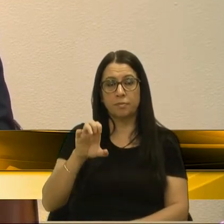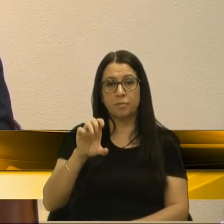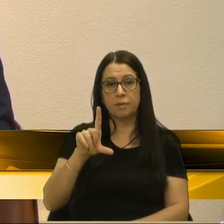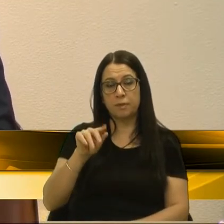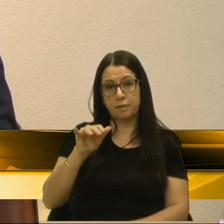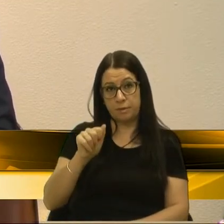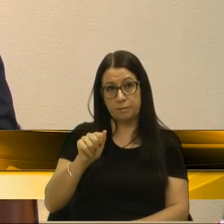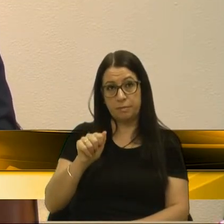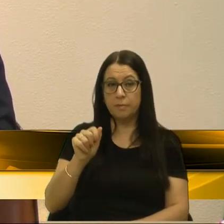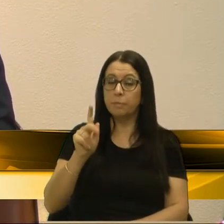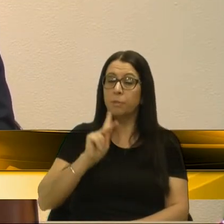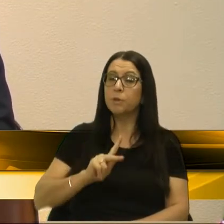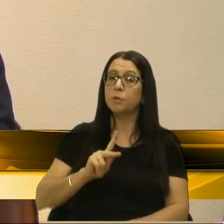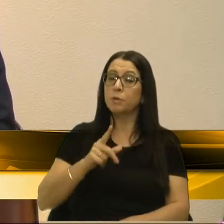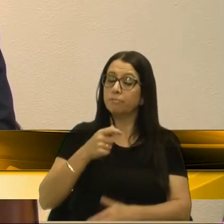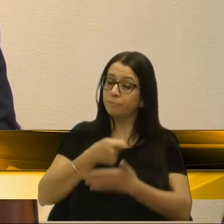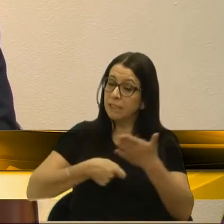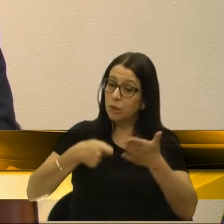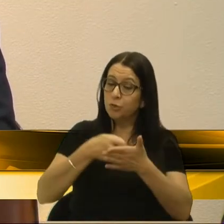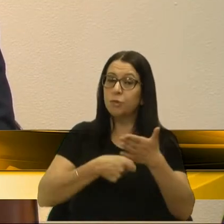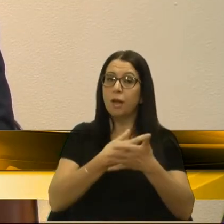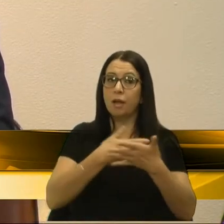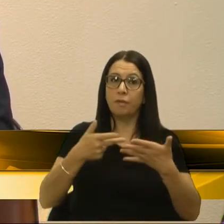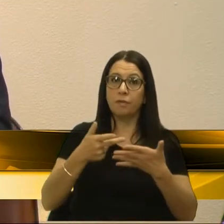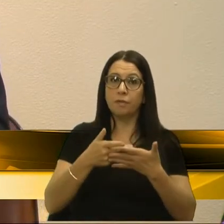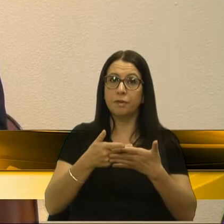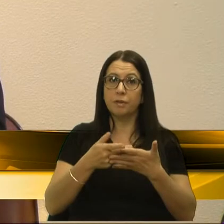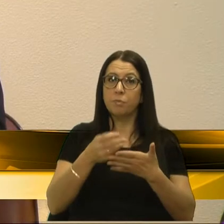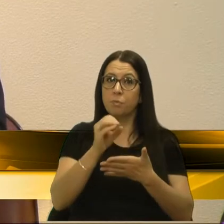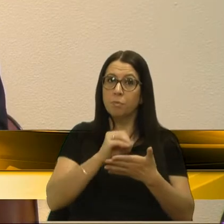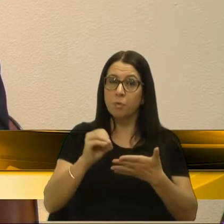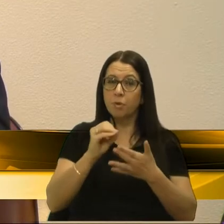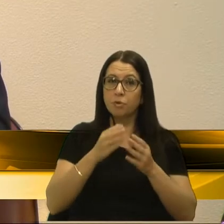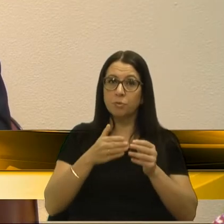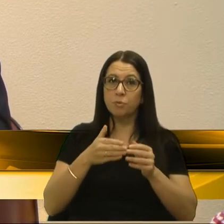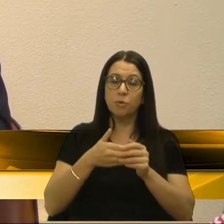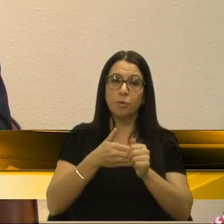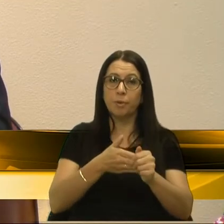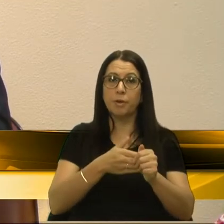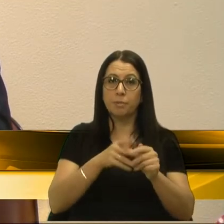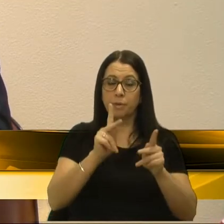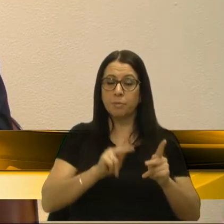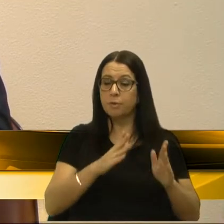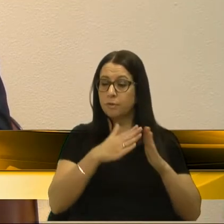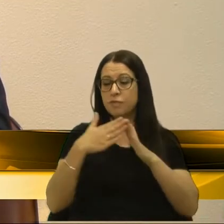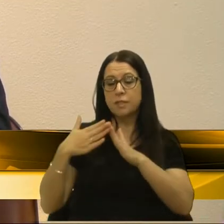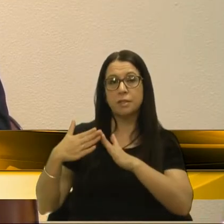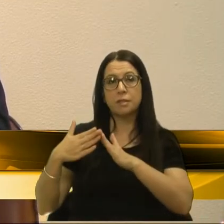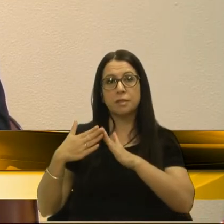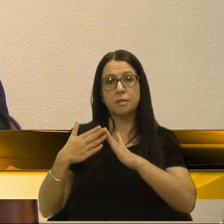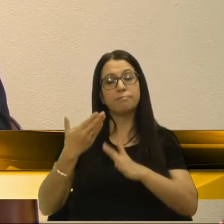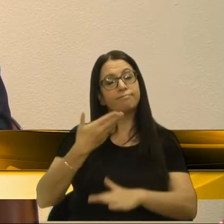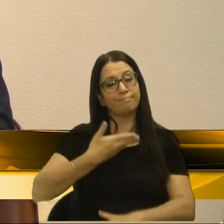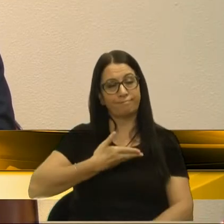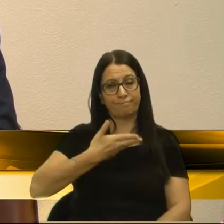lutadora, uma guerreira, uma excelente companhia para os vizinhos também, uma grande